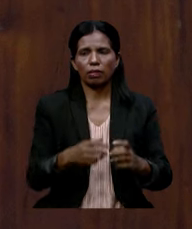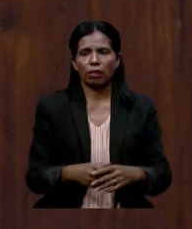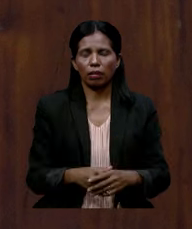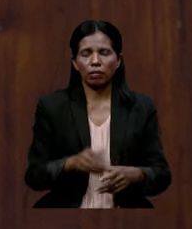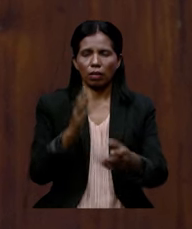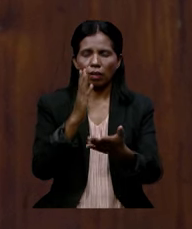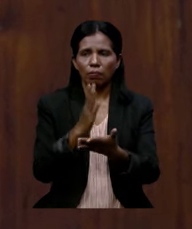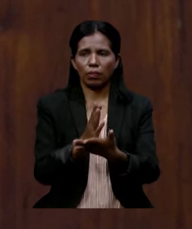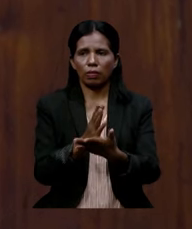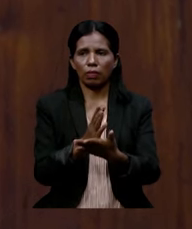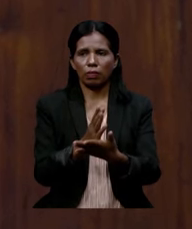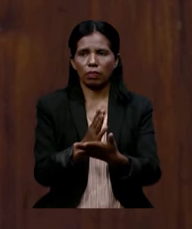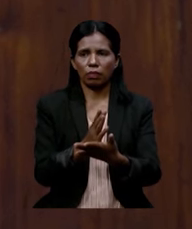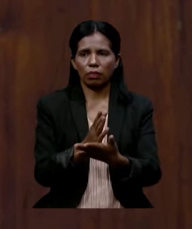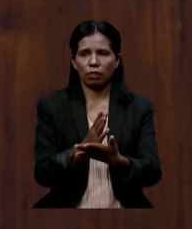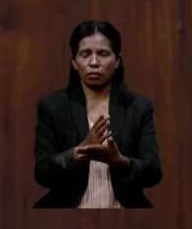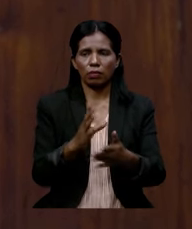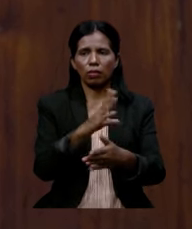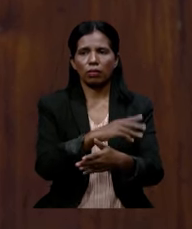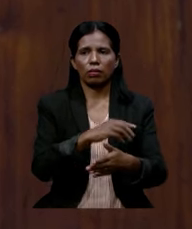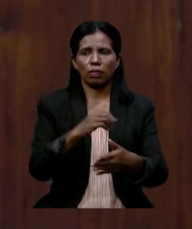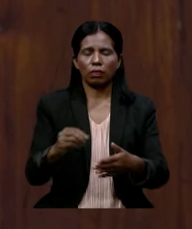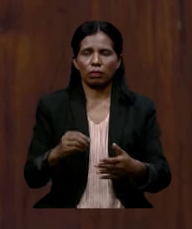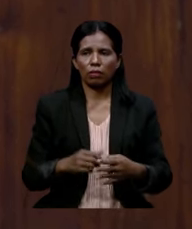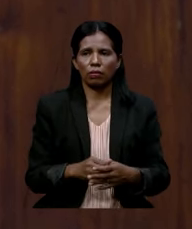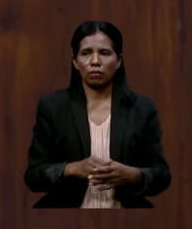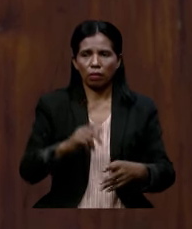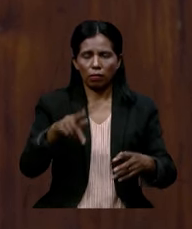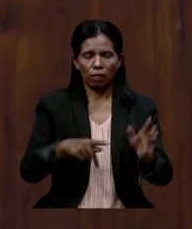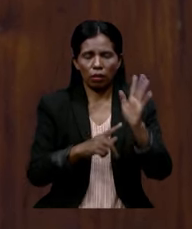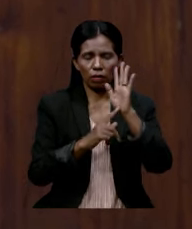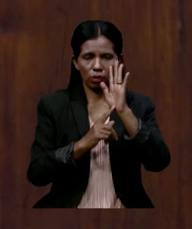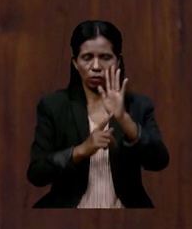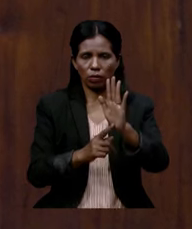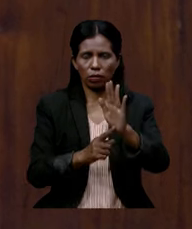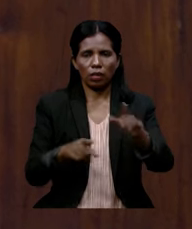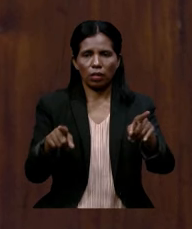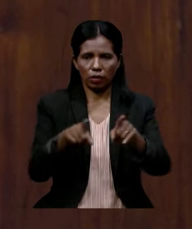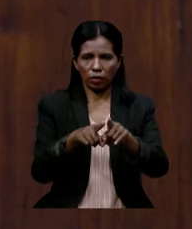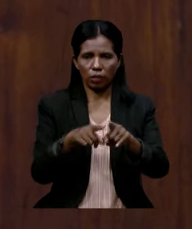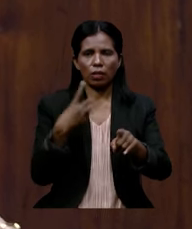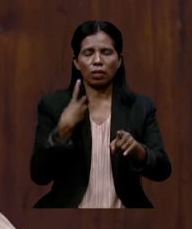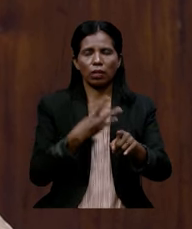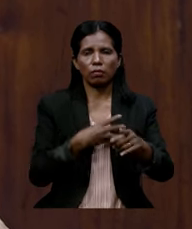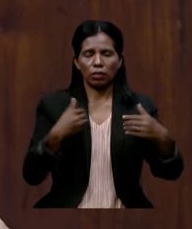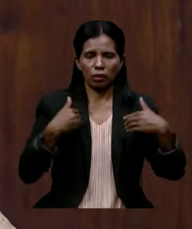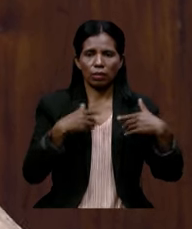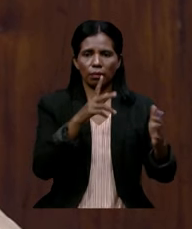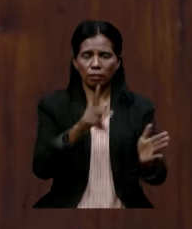apara. A circulação e mos halo publicação sinasa né e ami mos ia plano ato